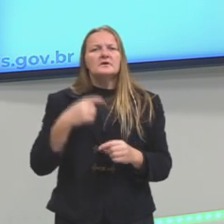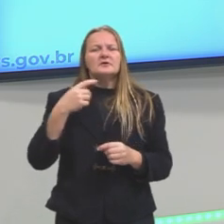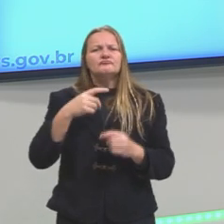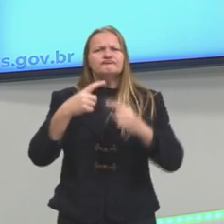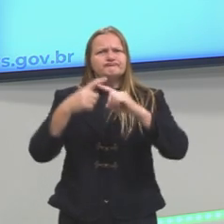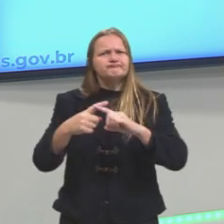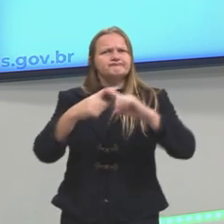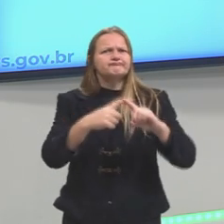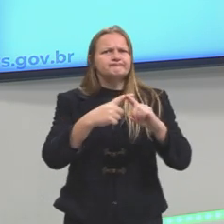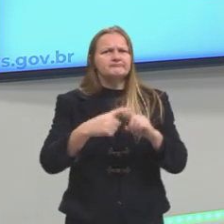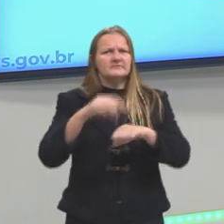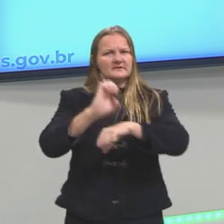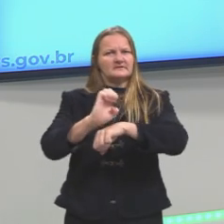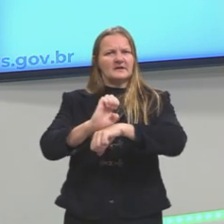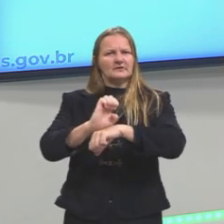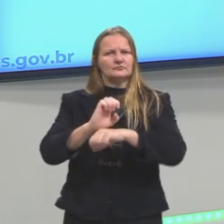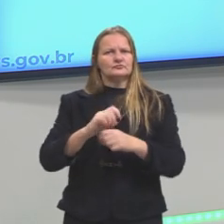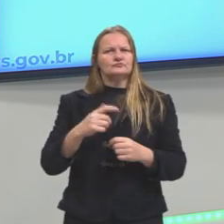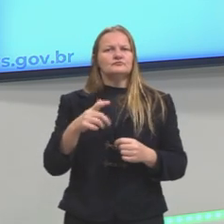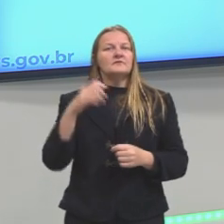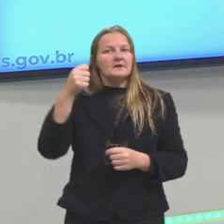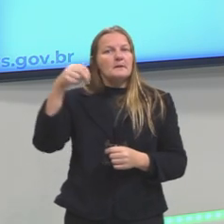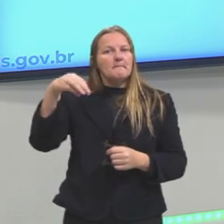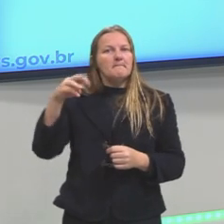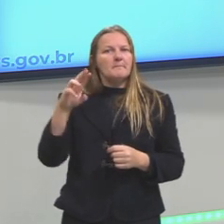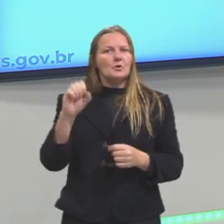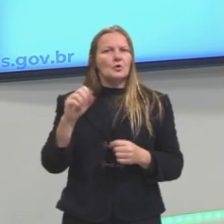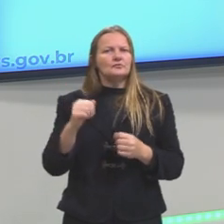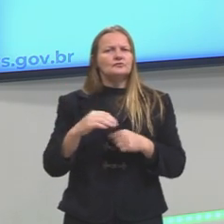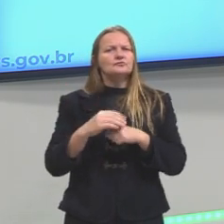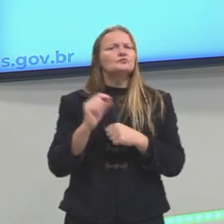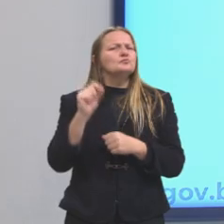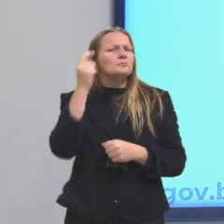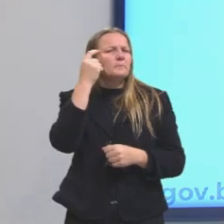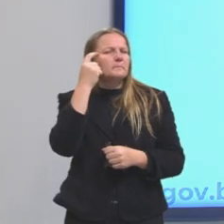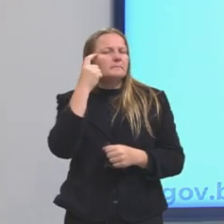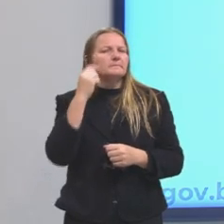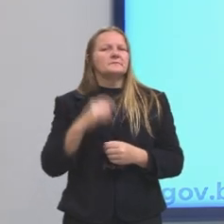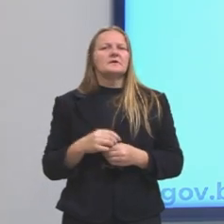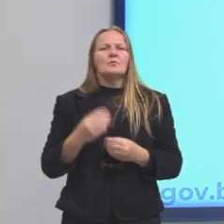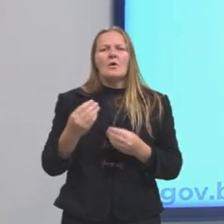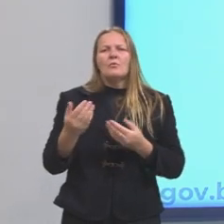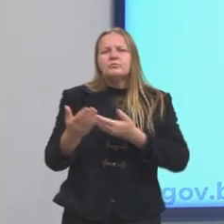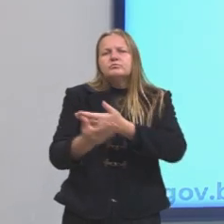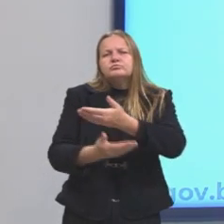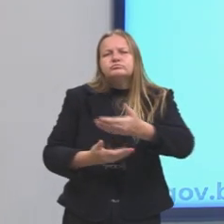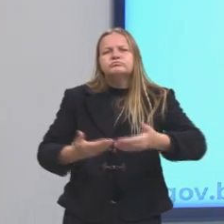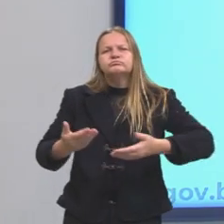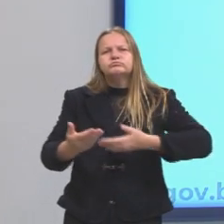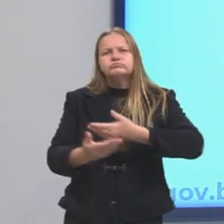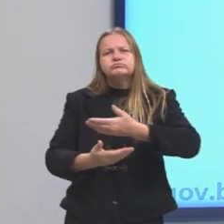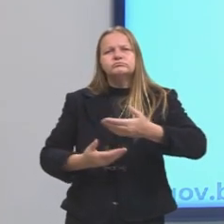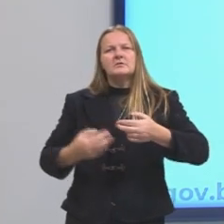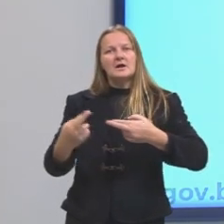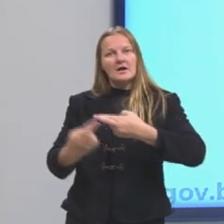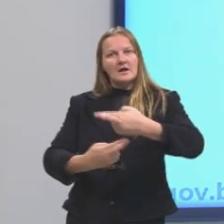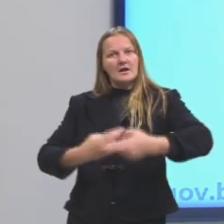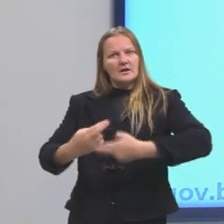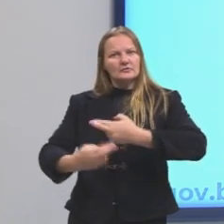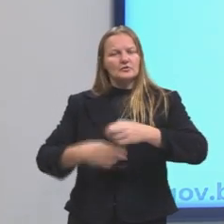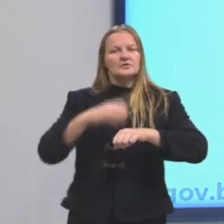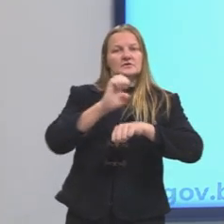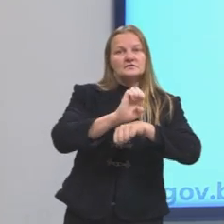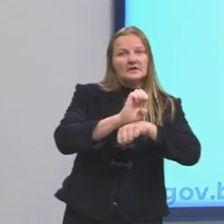disputando o terreno com estado tão Santa Bros é o camarada que vai costurar uma boa relação com o estado